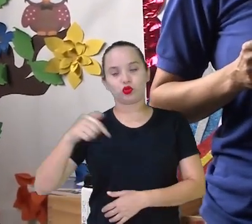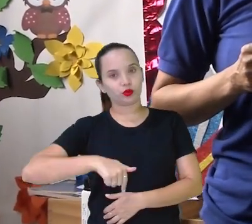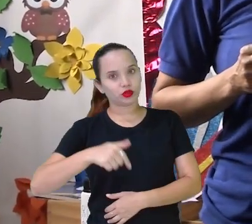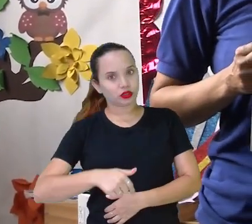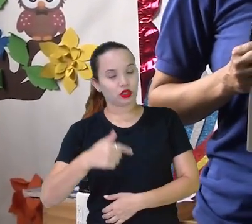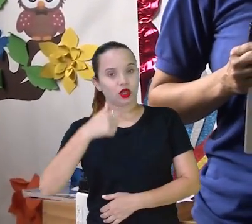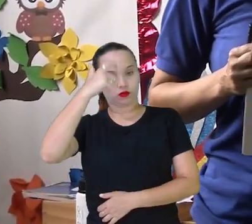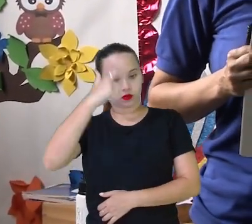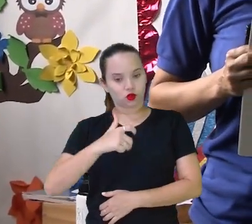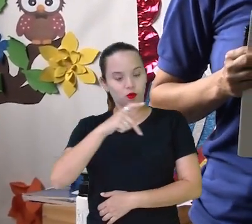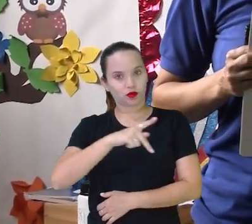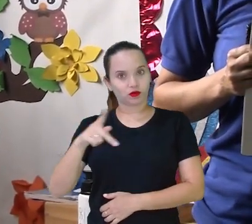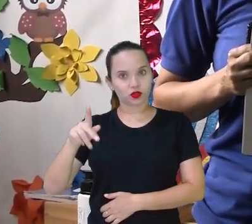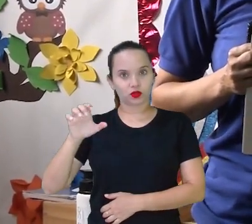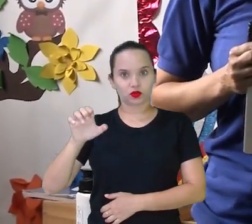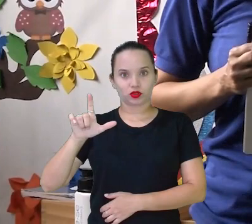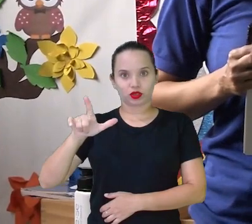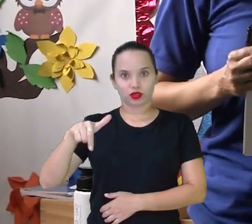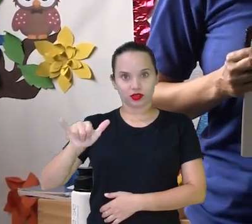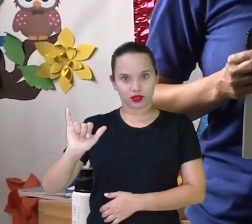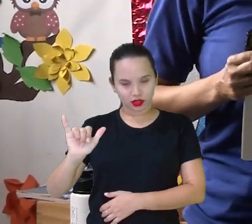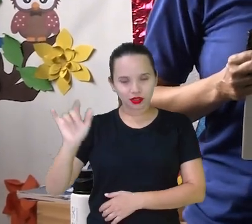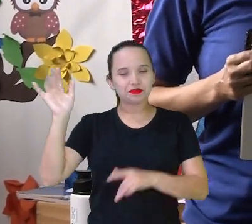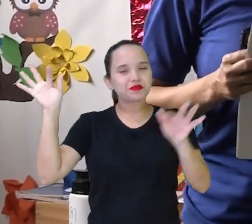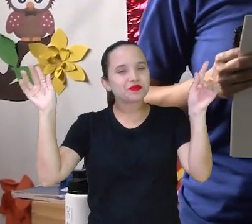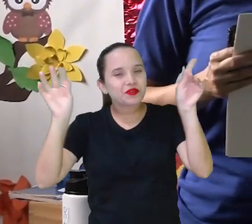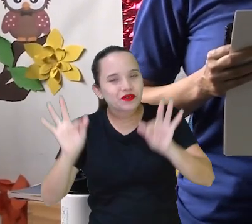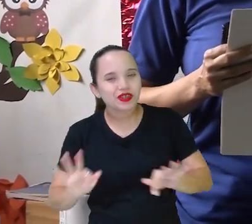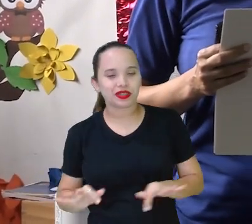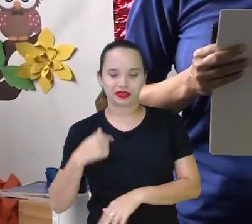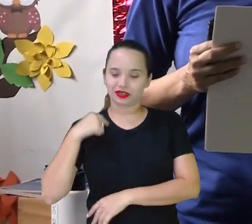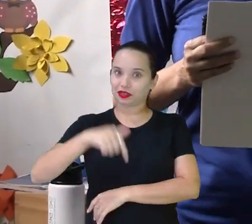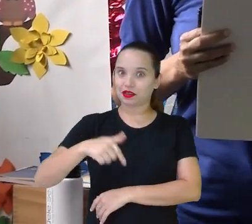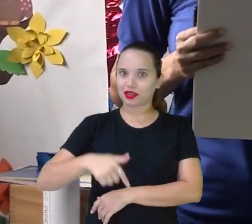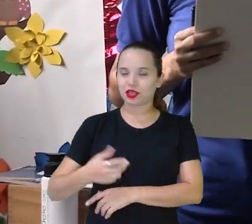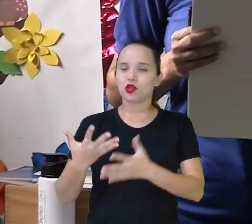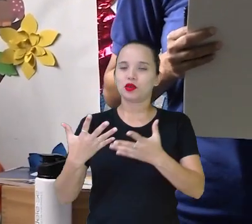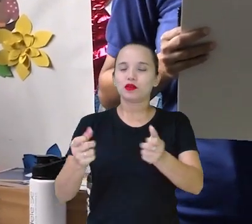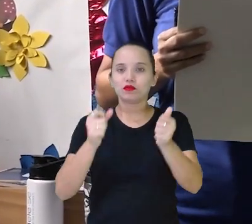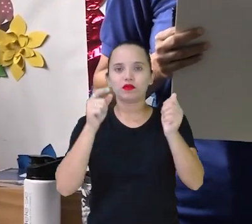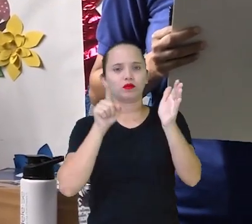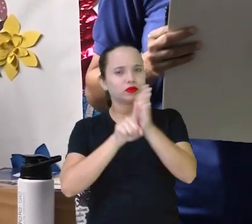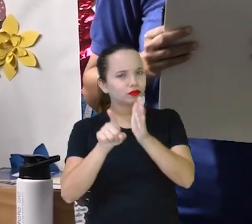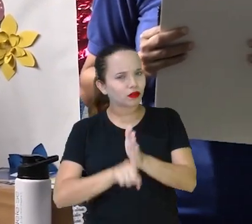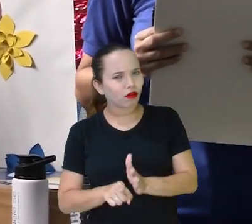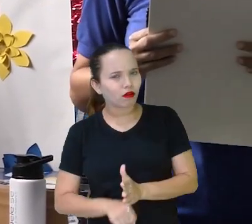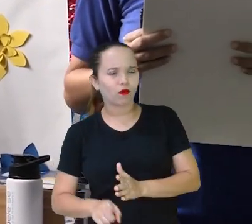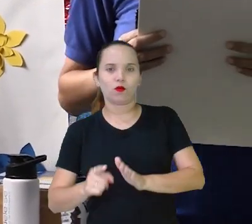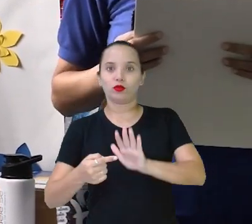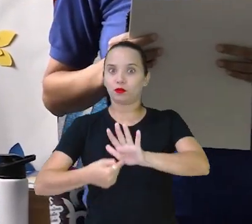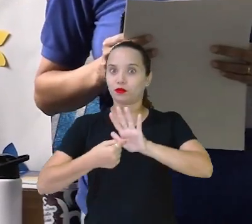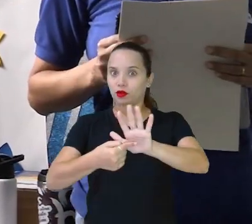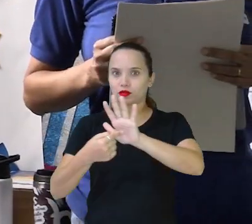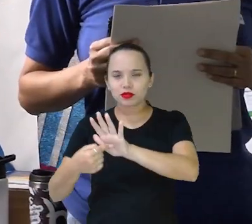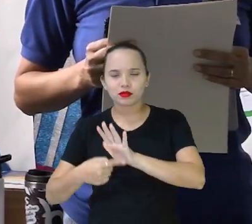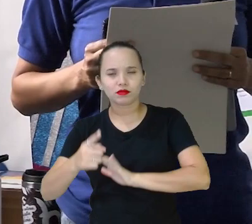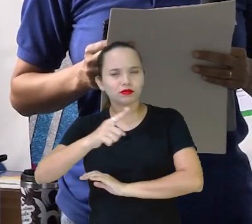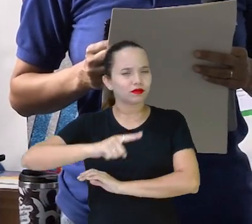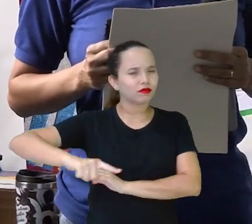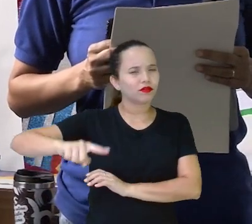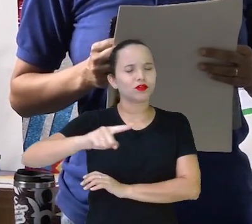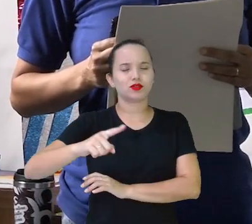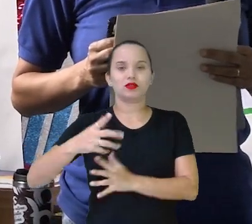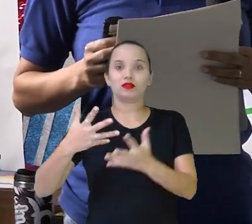Eli Graciele, muito feliz de estar aqui com vocês e vamos aí apresentar algumas questões, trabalhar com vocês, fazer